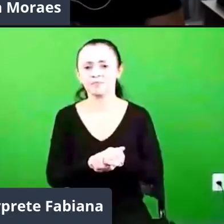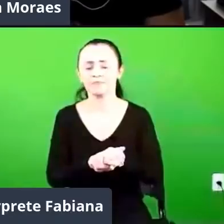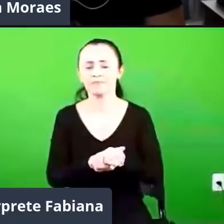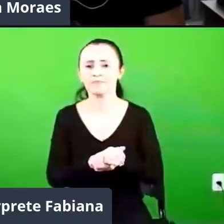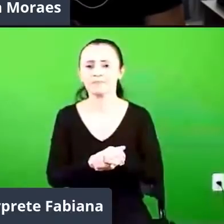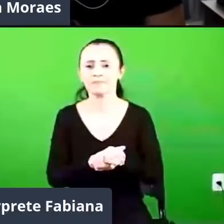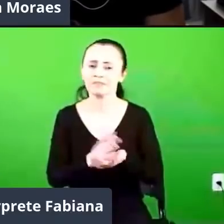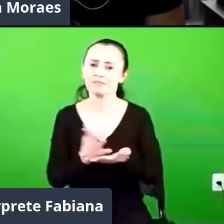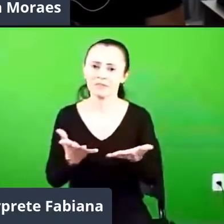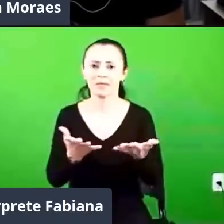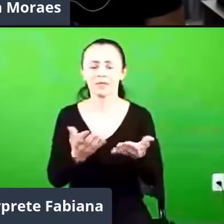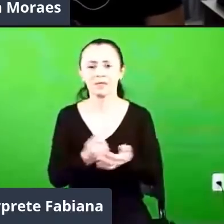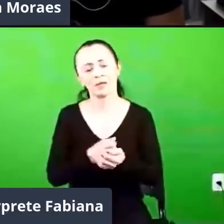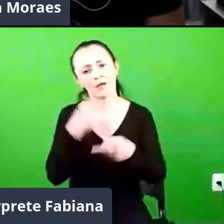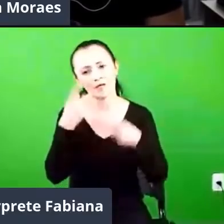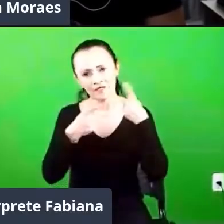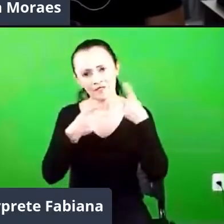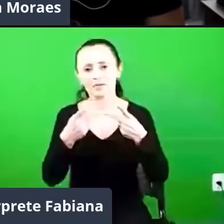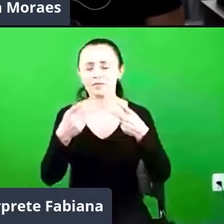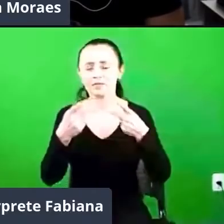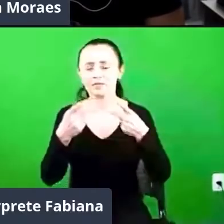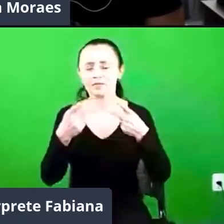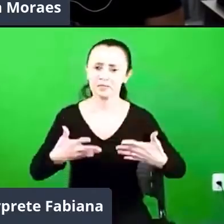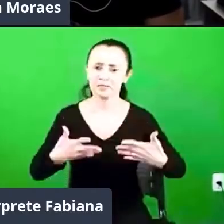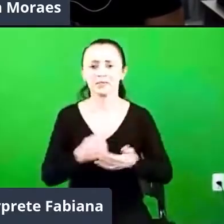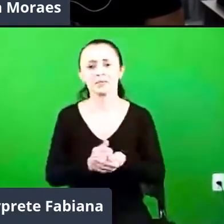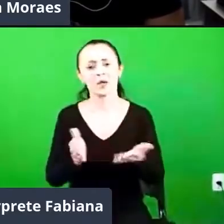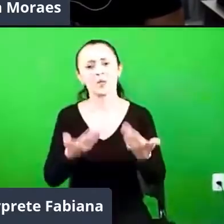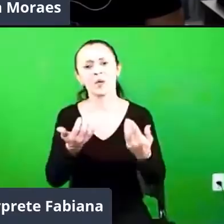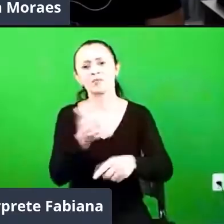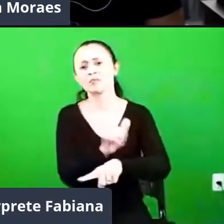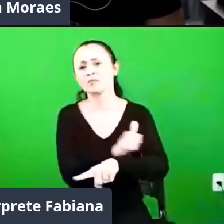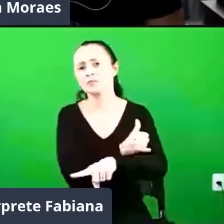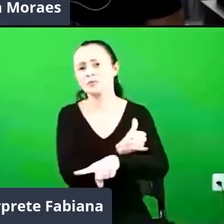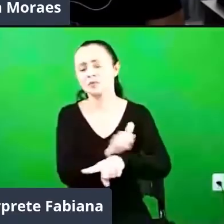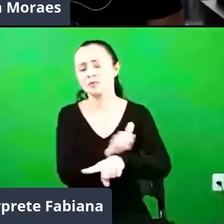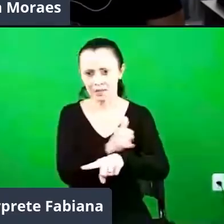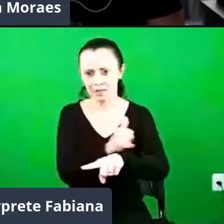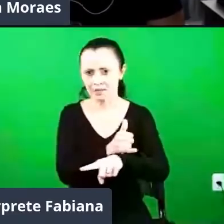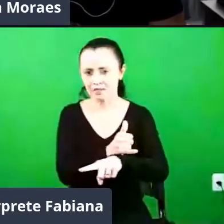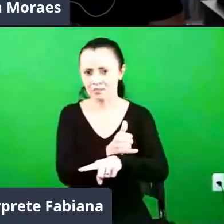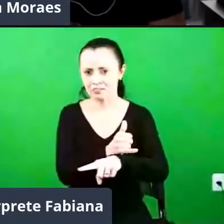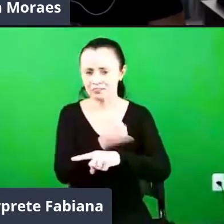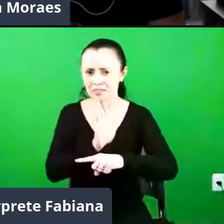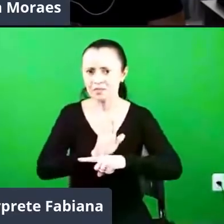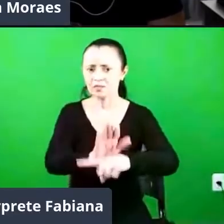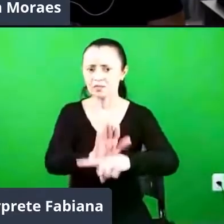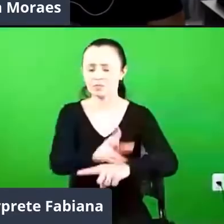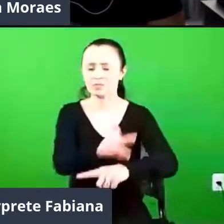né? Que estratégias podemos pensar que ajudem os professores a mediarem as